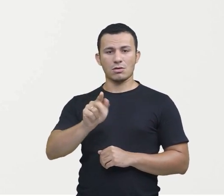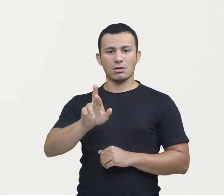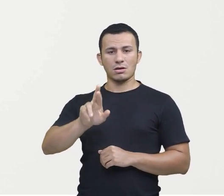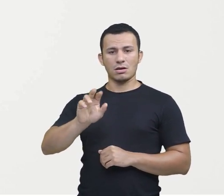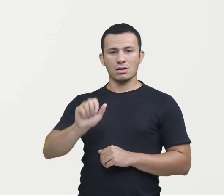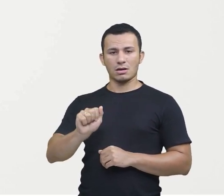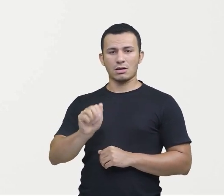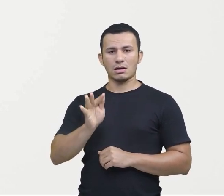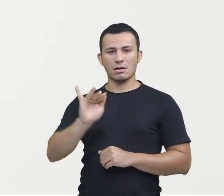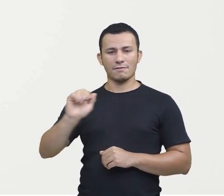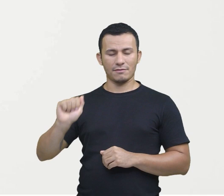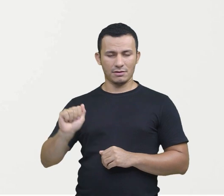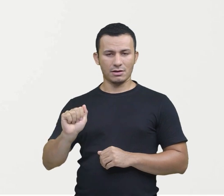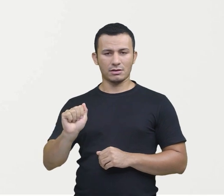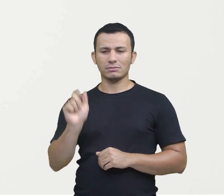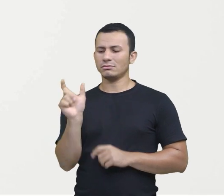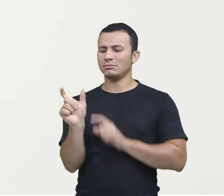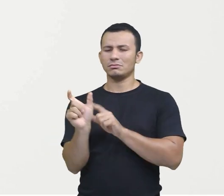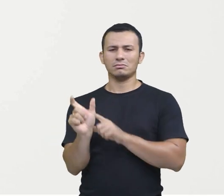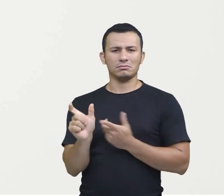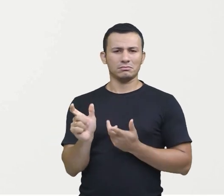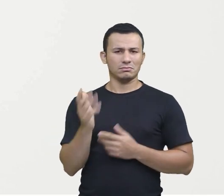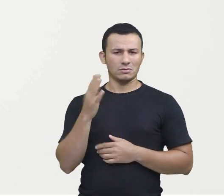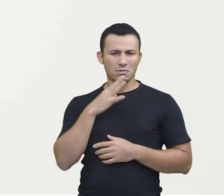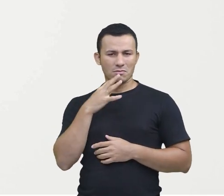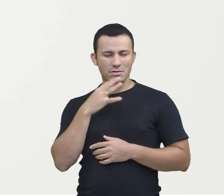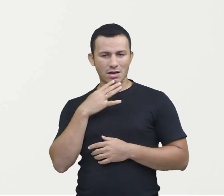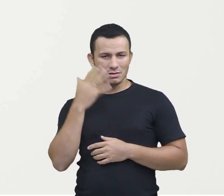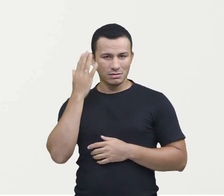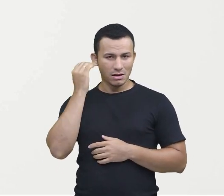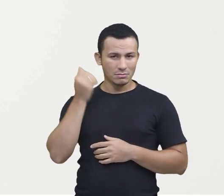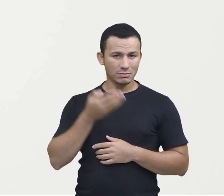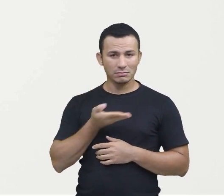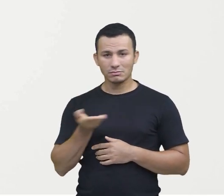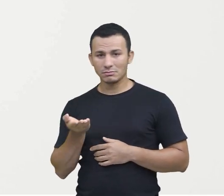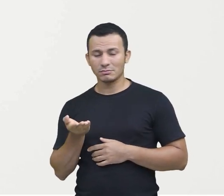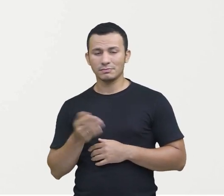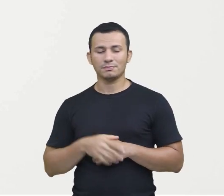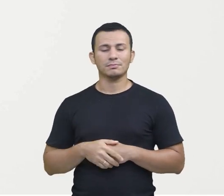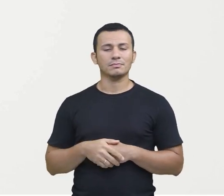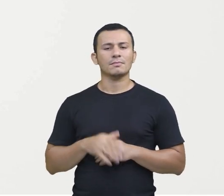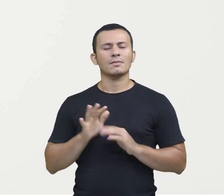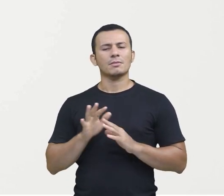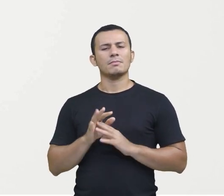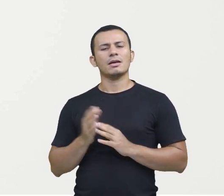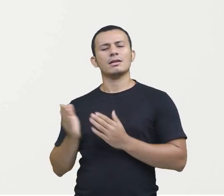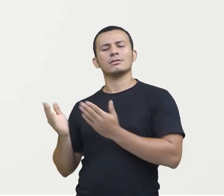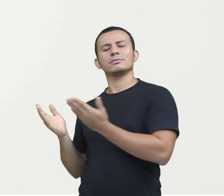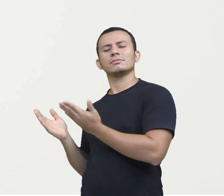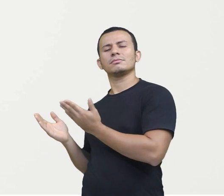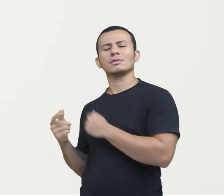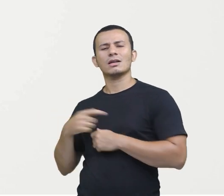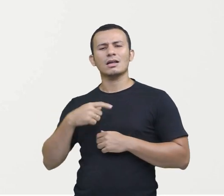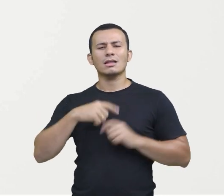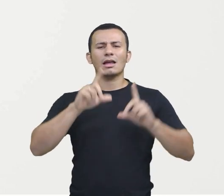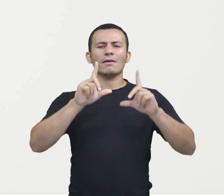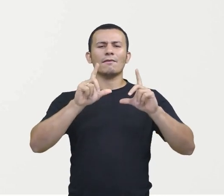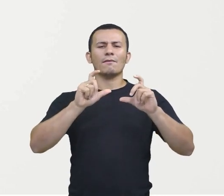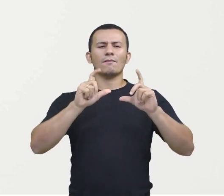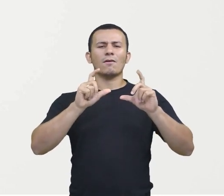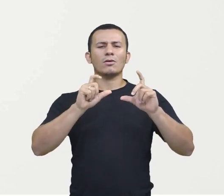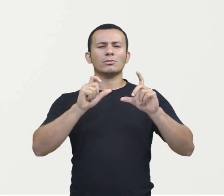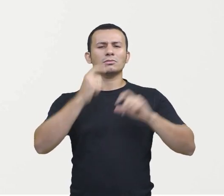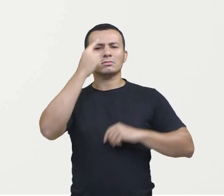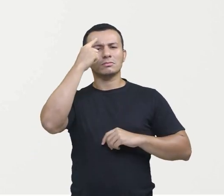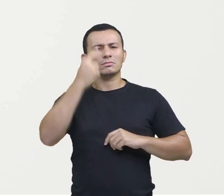Biografia. Vocês sabem o que é uma biografia? Vocês estão observando que aqui tem uma foto de uma